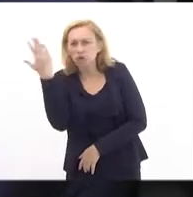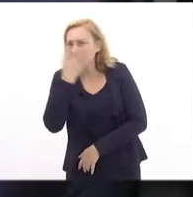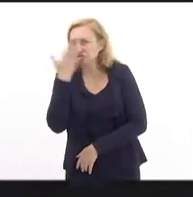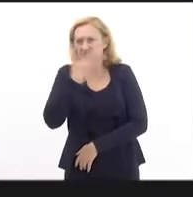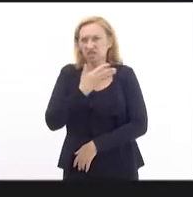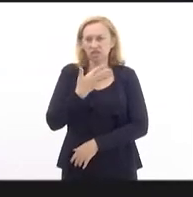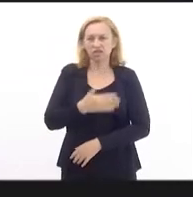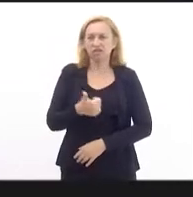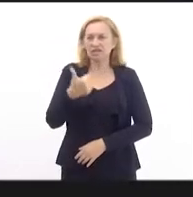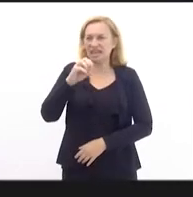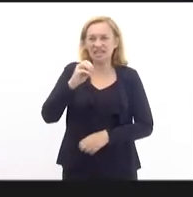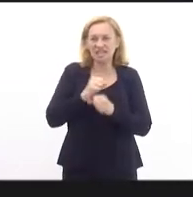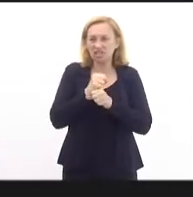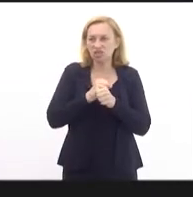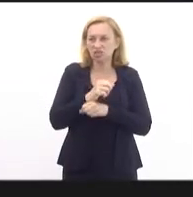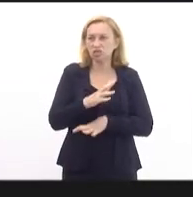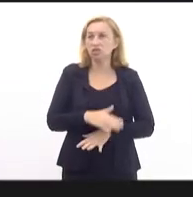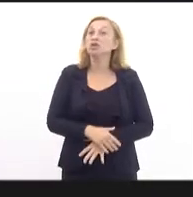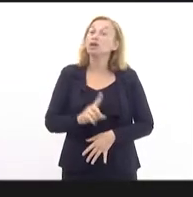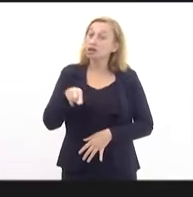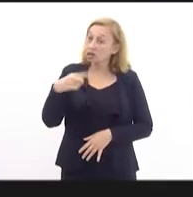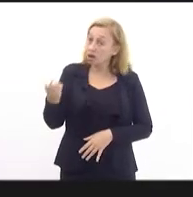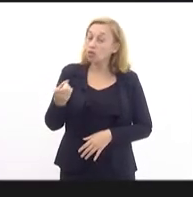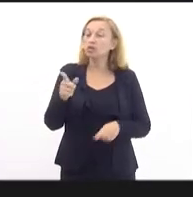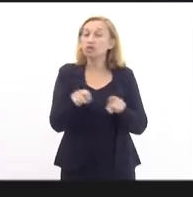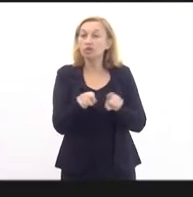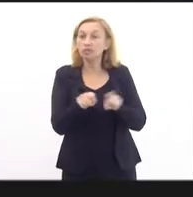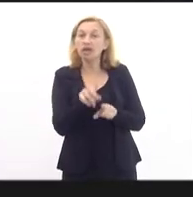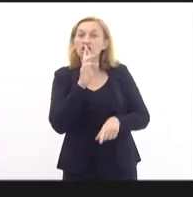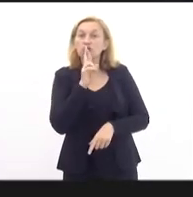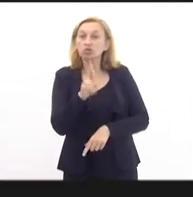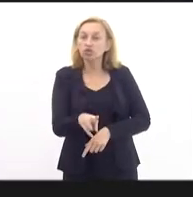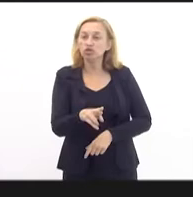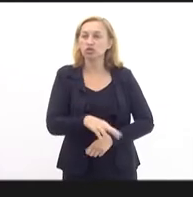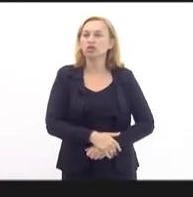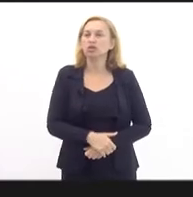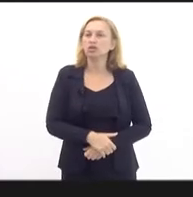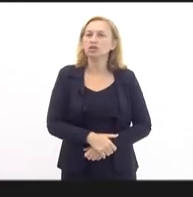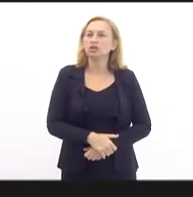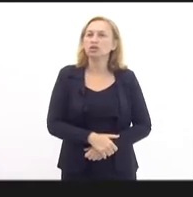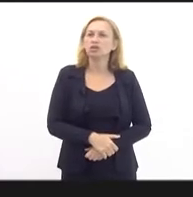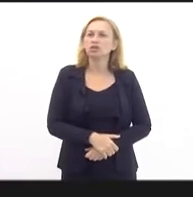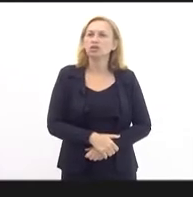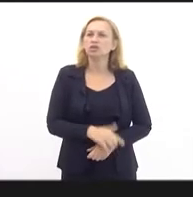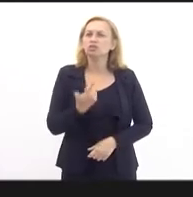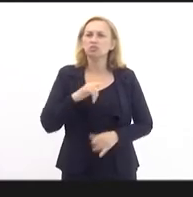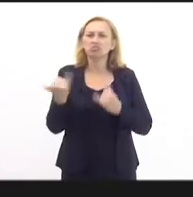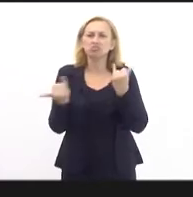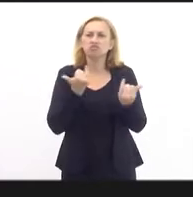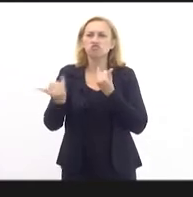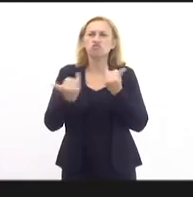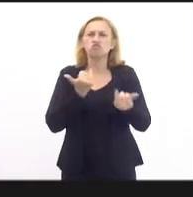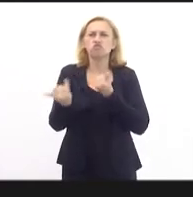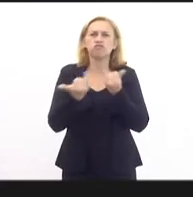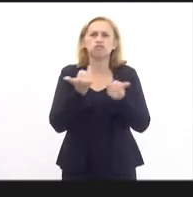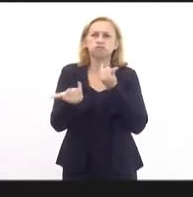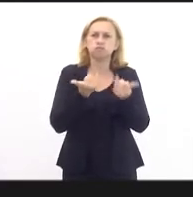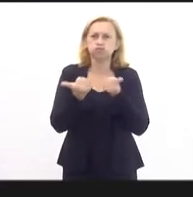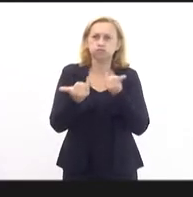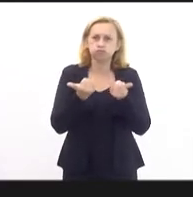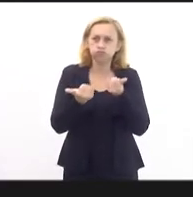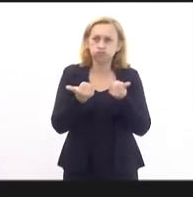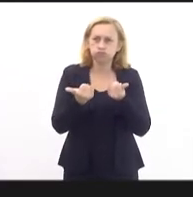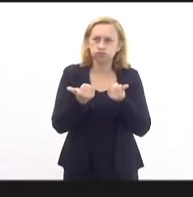A outra questão é que já foi também respondido, é que não teve informação alguma quando a